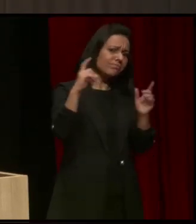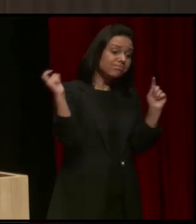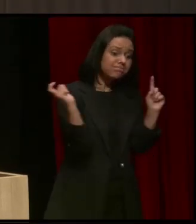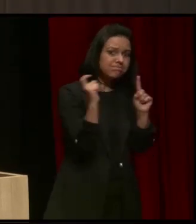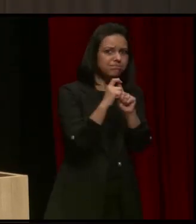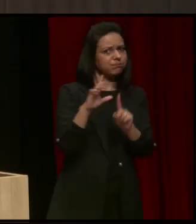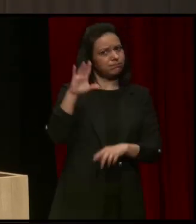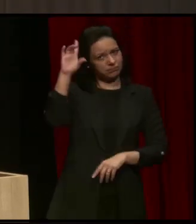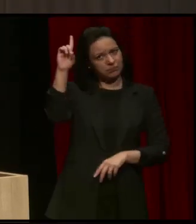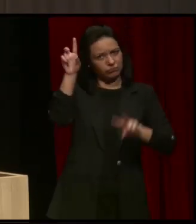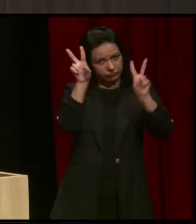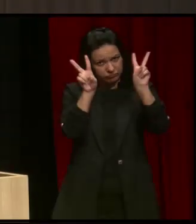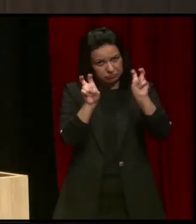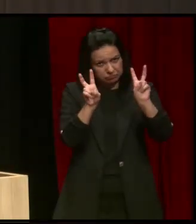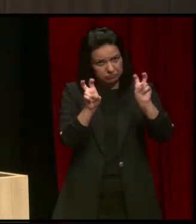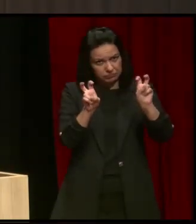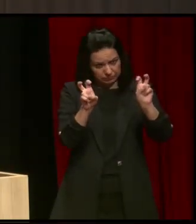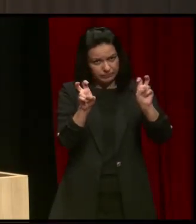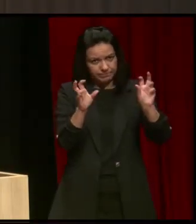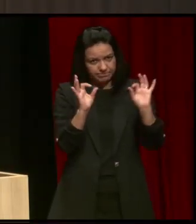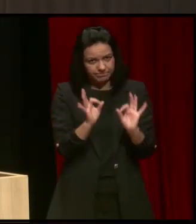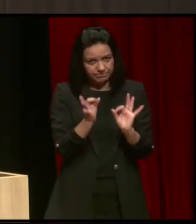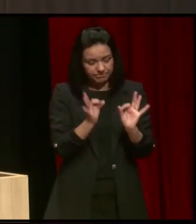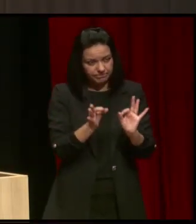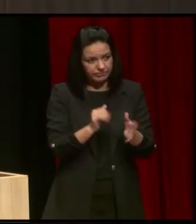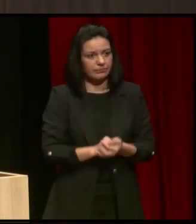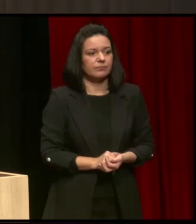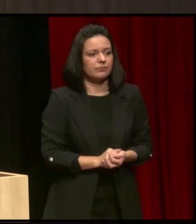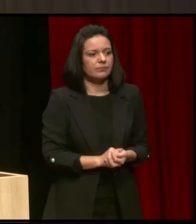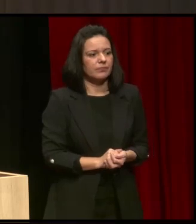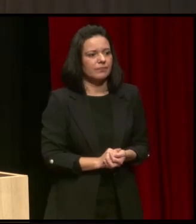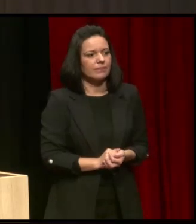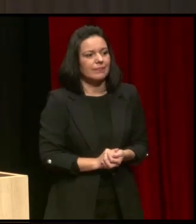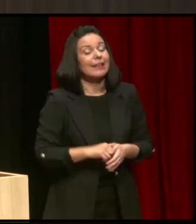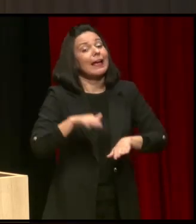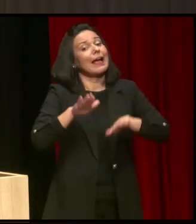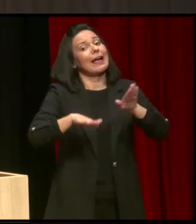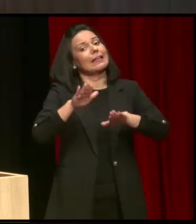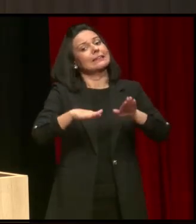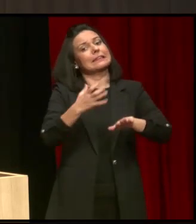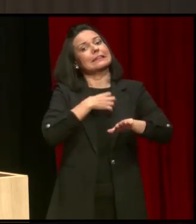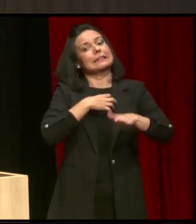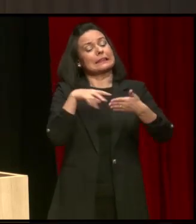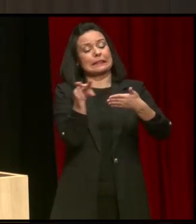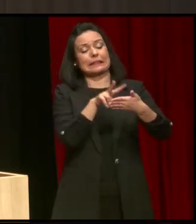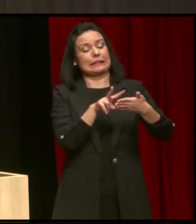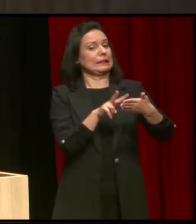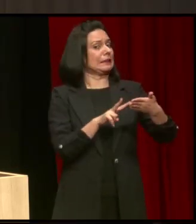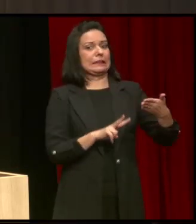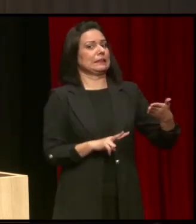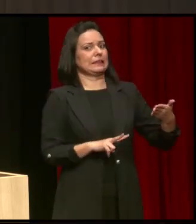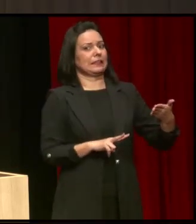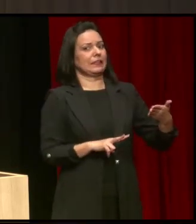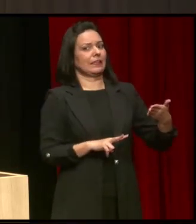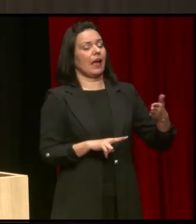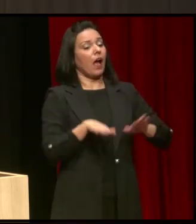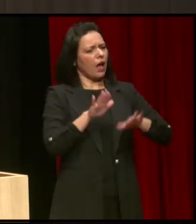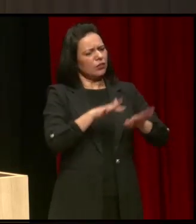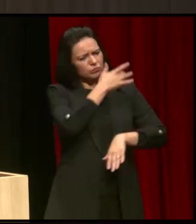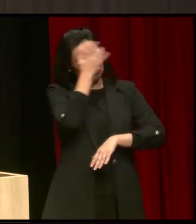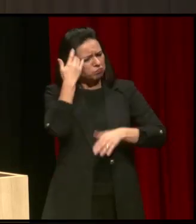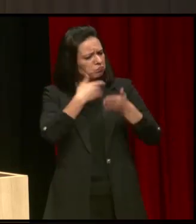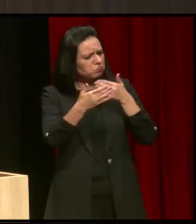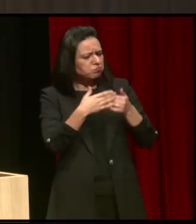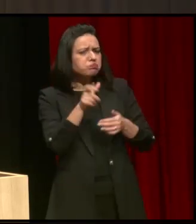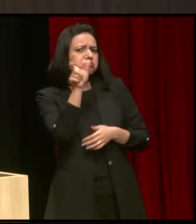né? A gente às vezes não lê a escritura da perspectiva como qualquer pessoa lê,